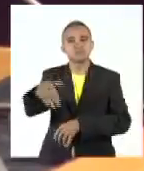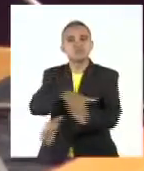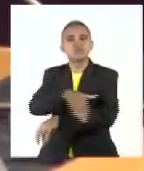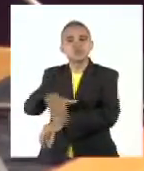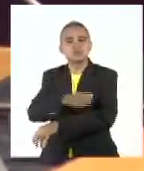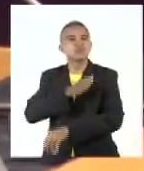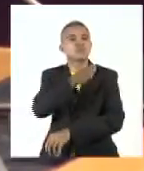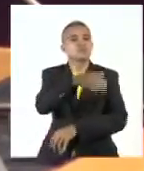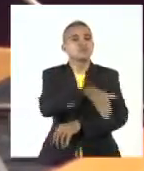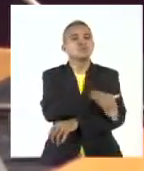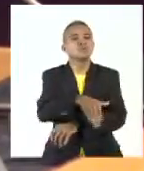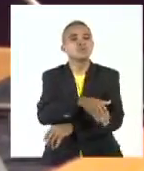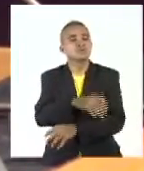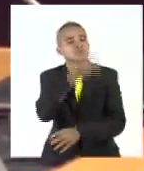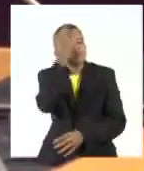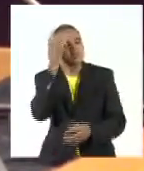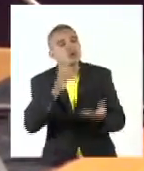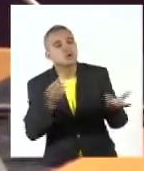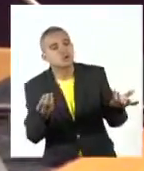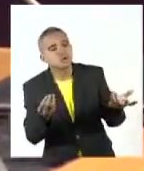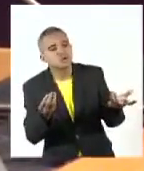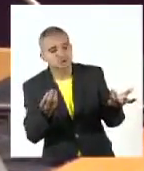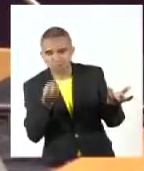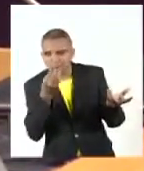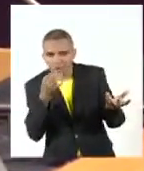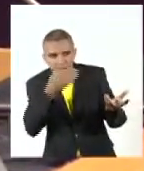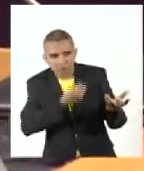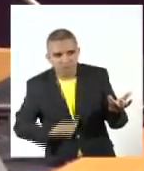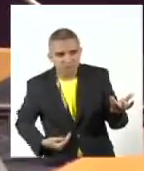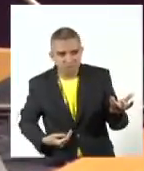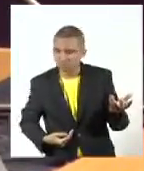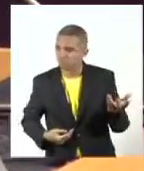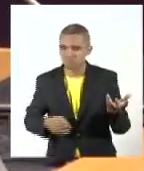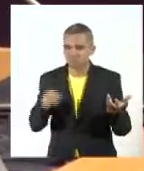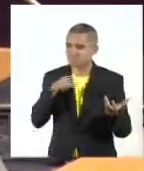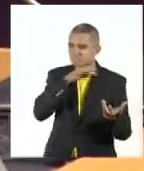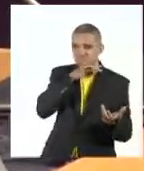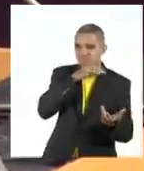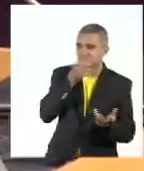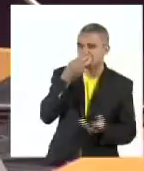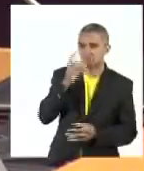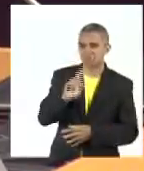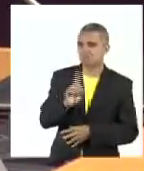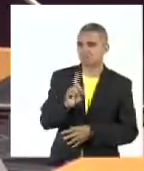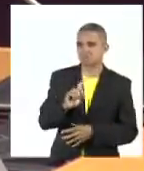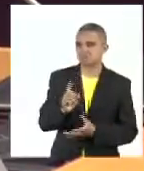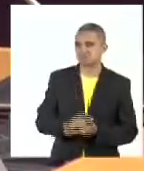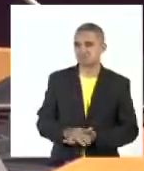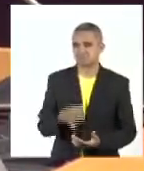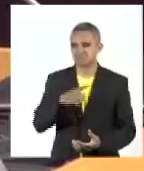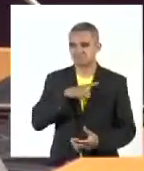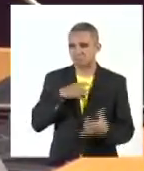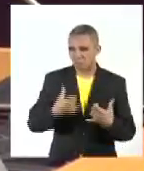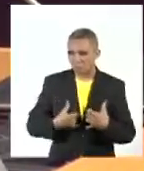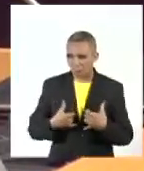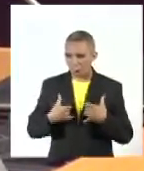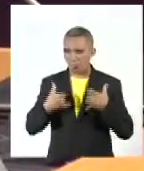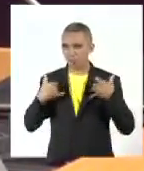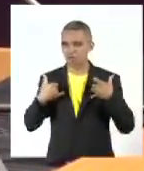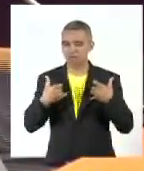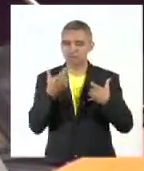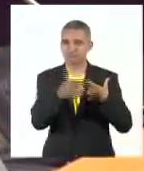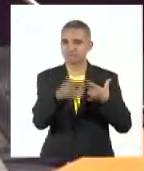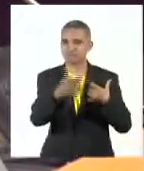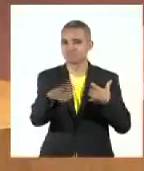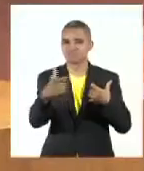e ninguém tem nada para falar desse governo que encha de orgulho algum maranhense. Parabéns, deputado